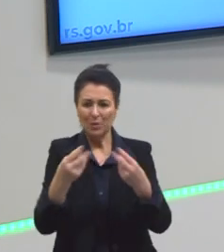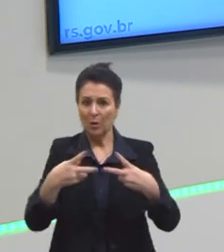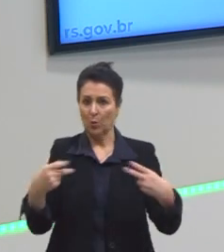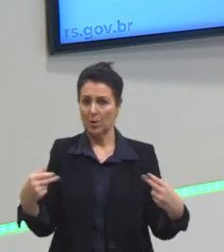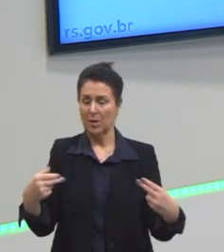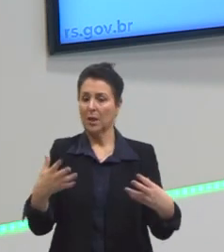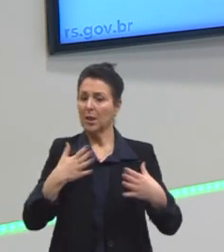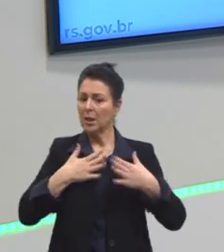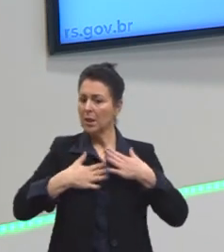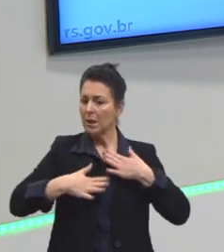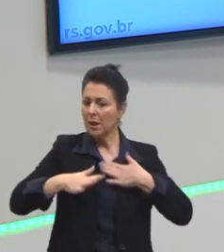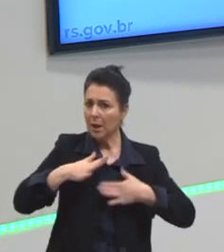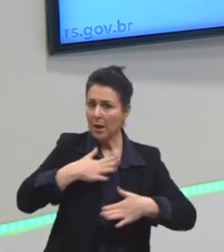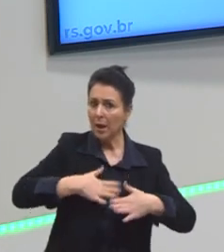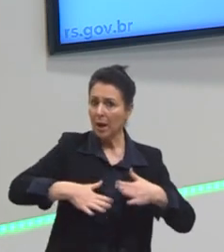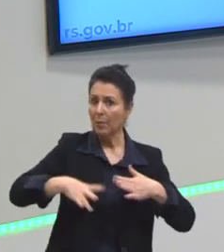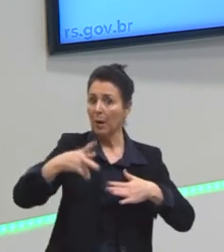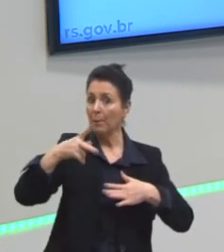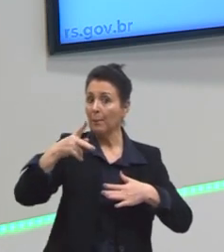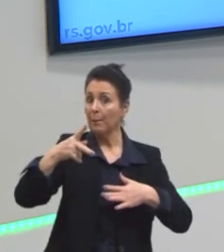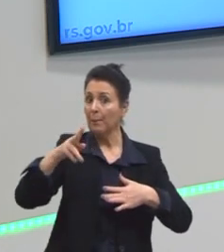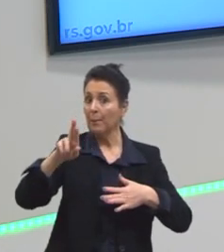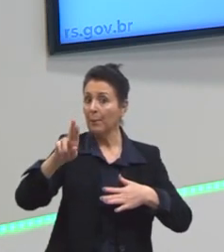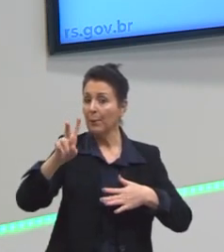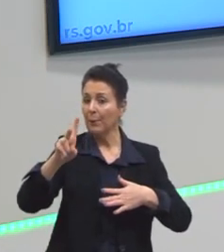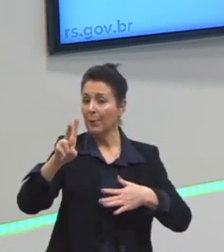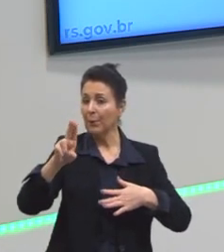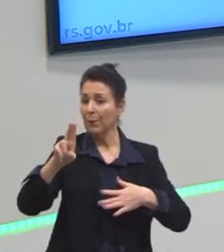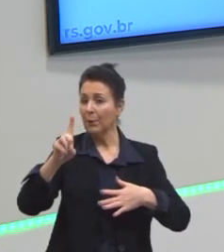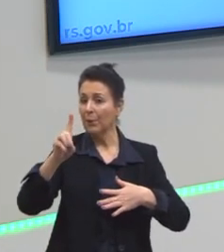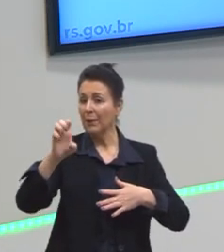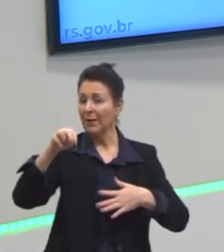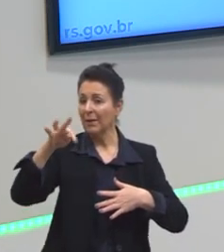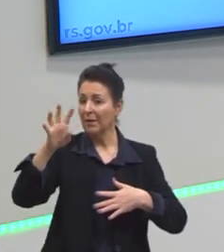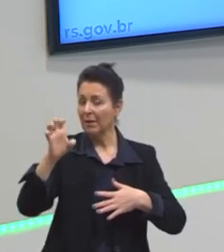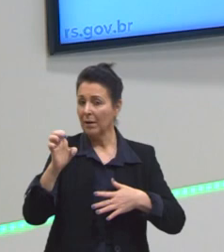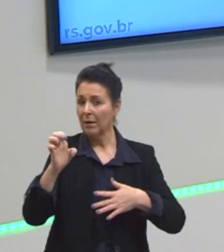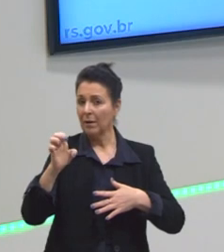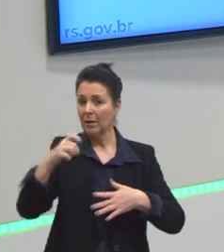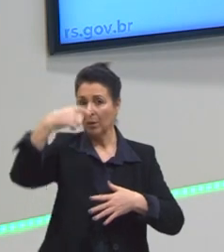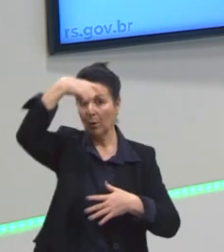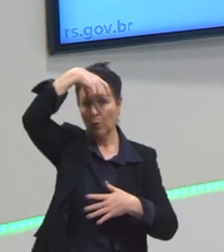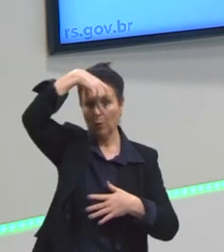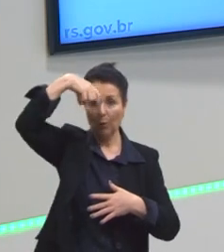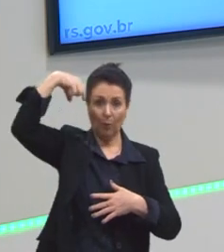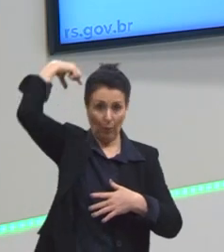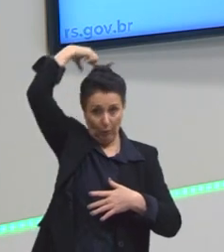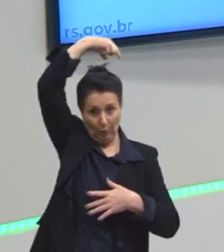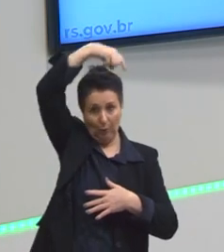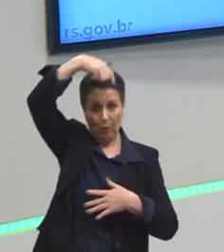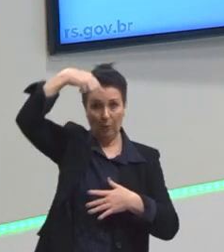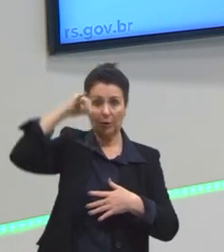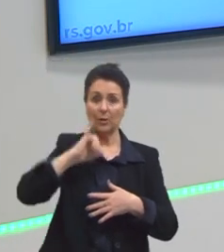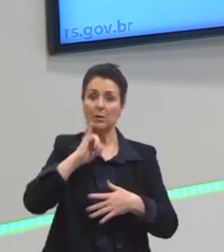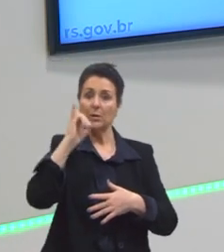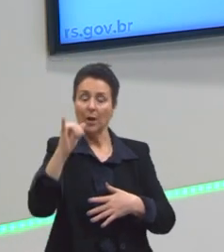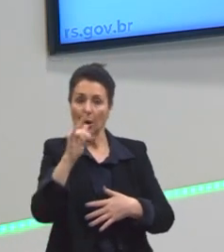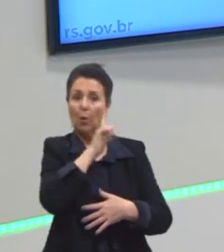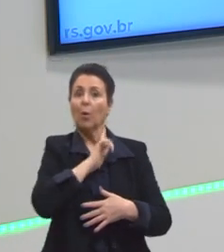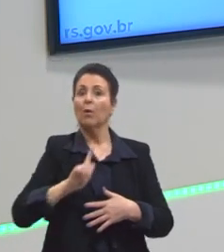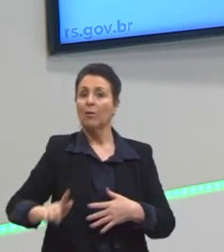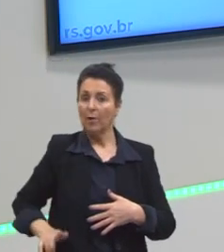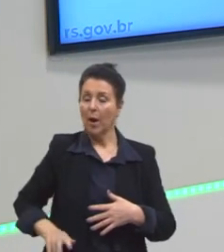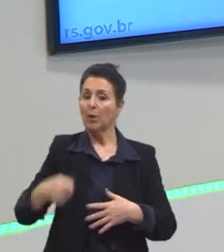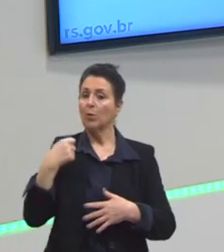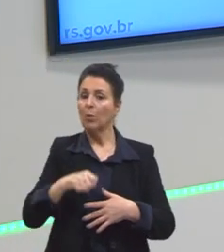Prudente para o Tomás Aquino se aparecer essa questão é um governo Prudente Que aja com prudência